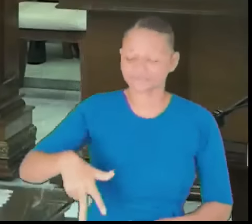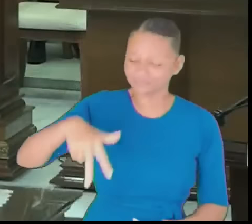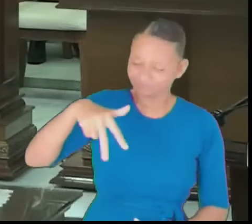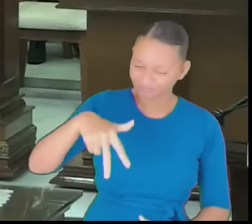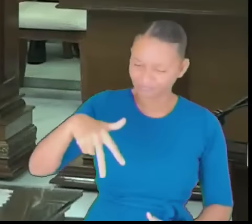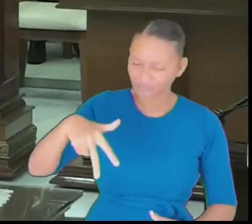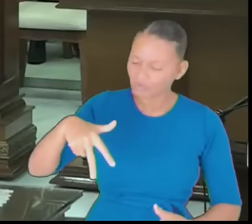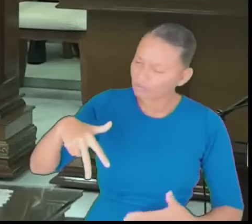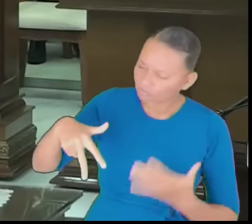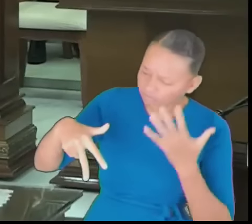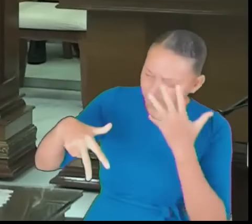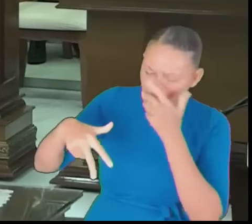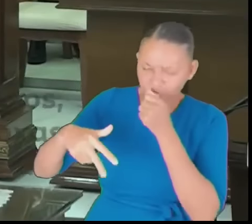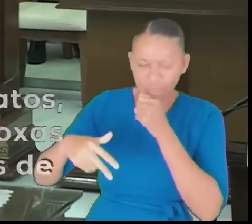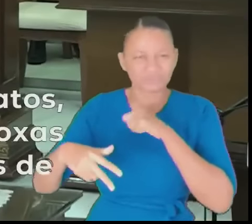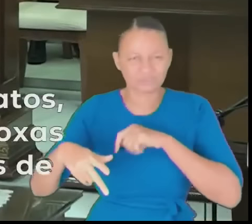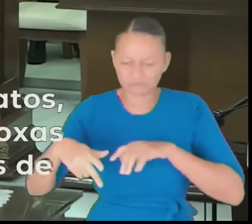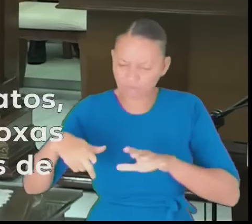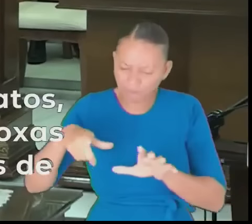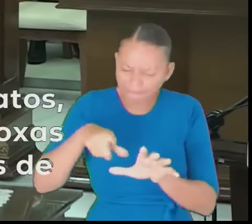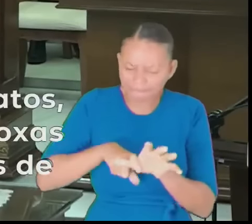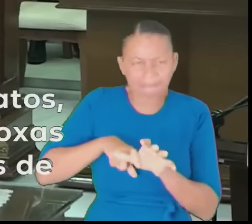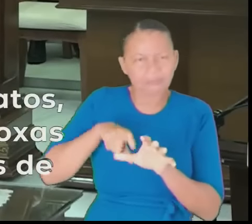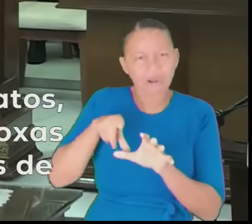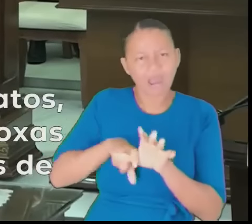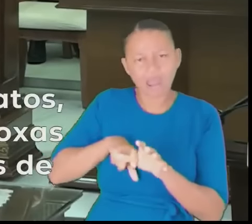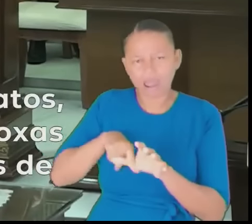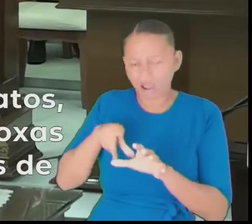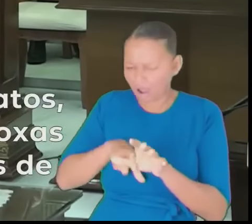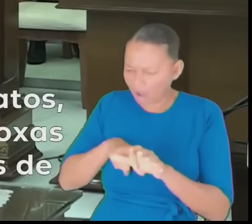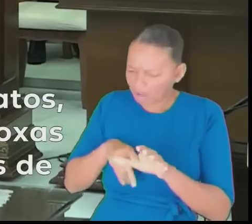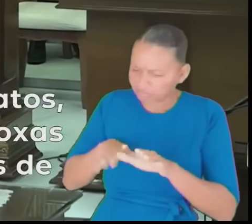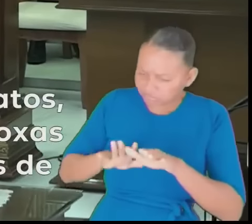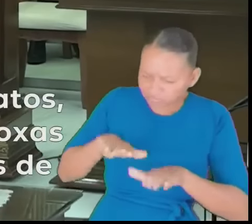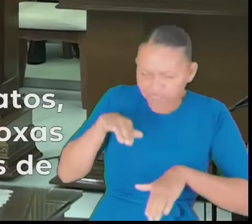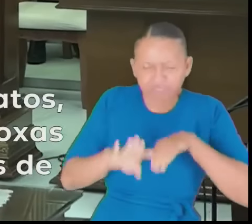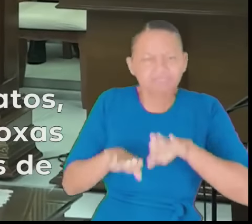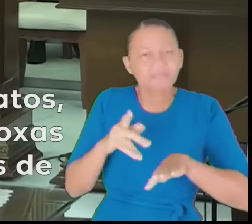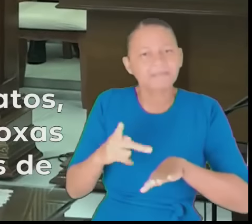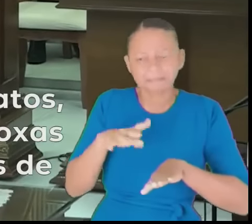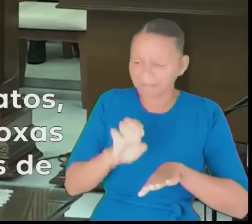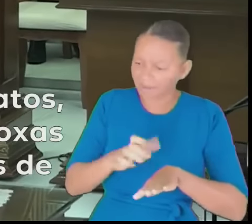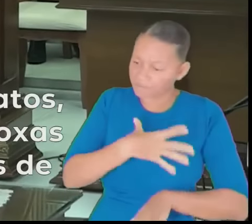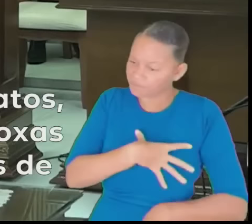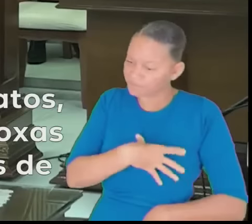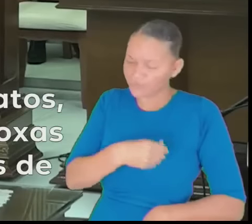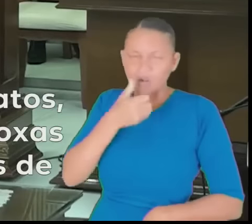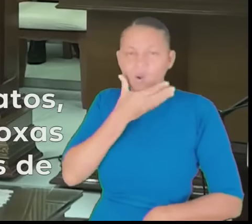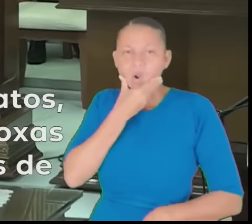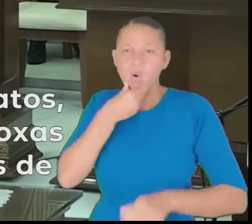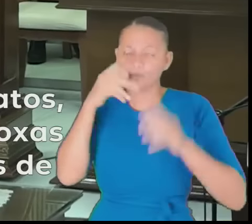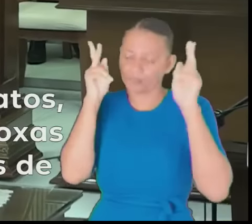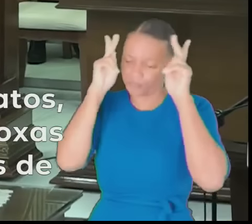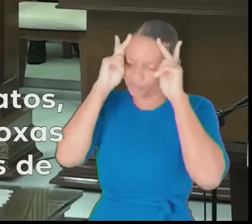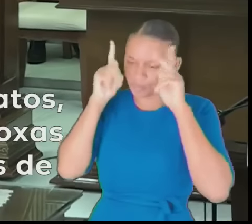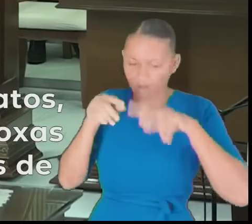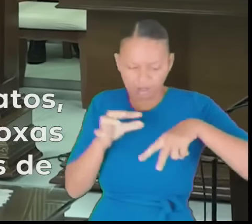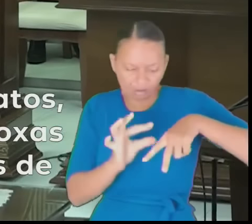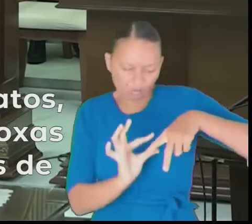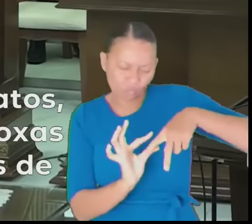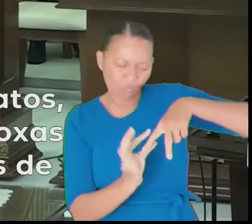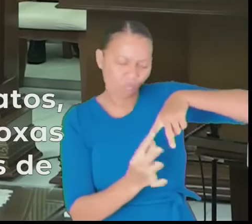teus pés nos sapatos, ó filha do príncipe. As voltas de tuas